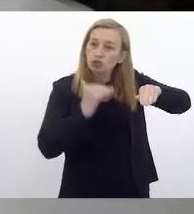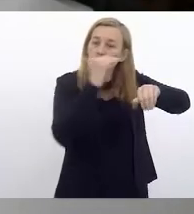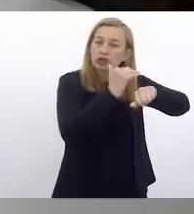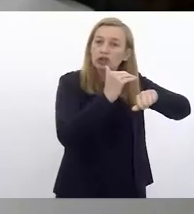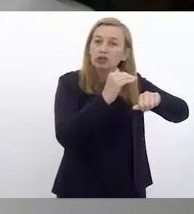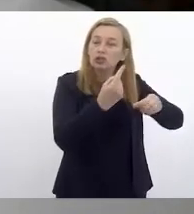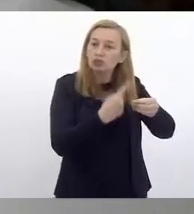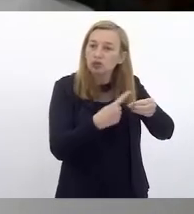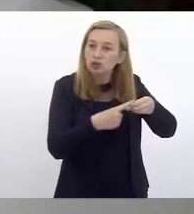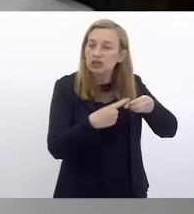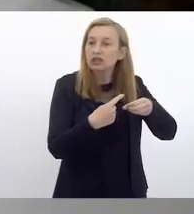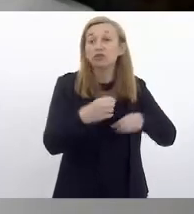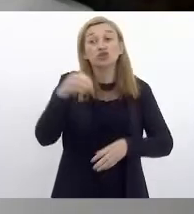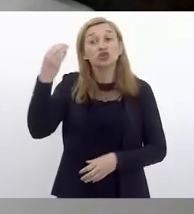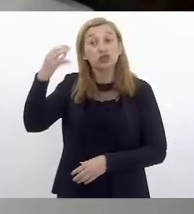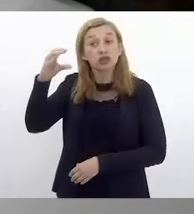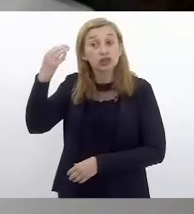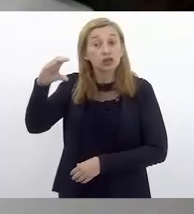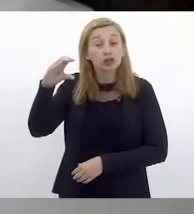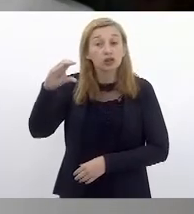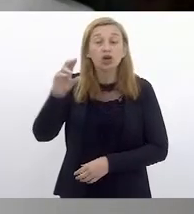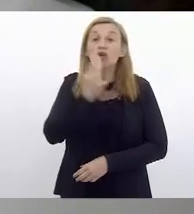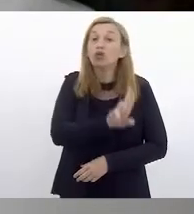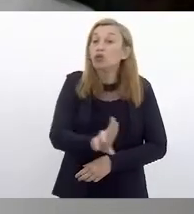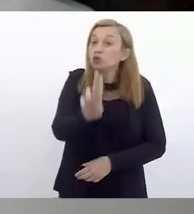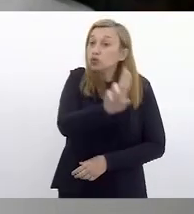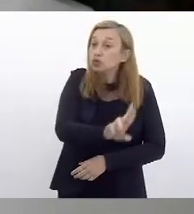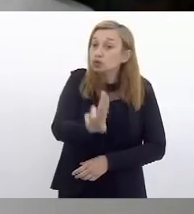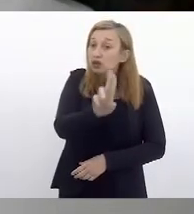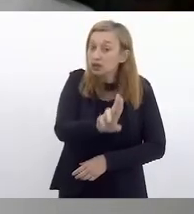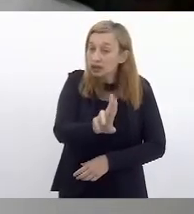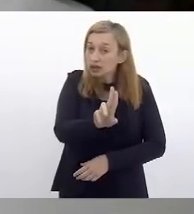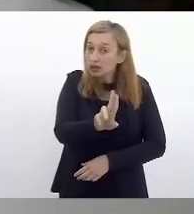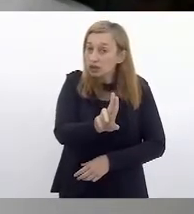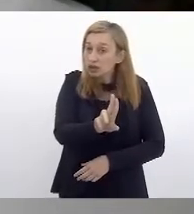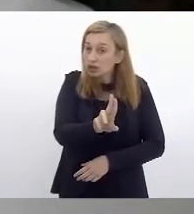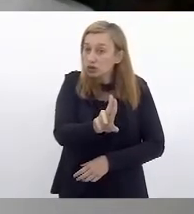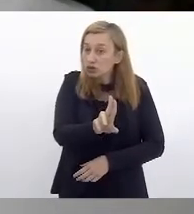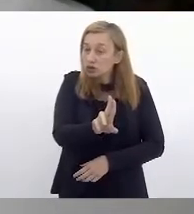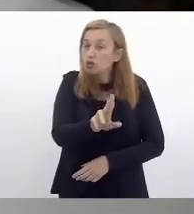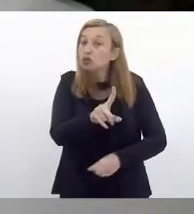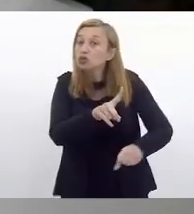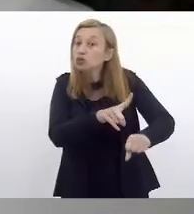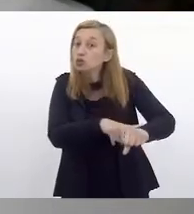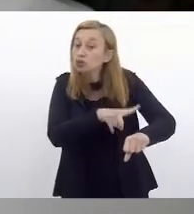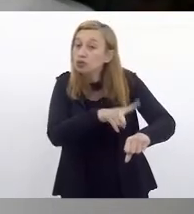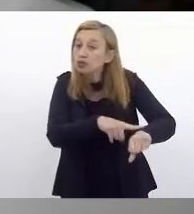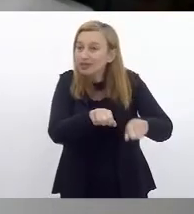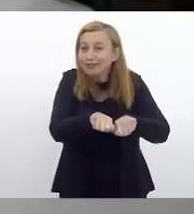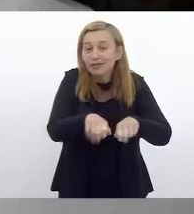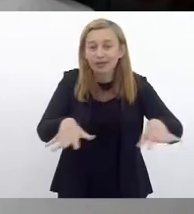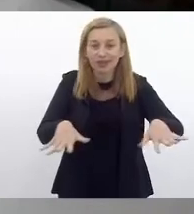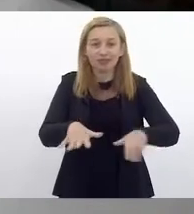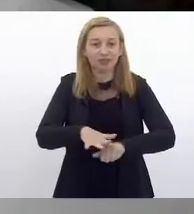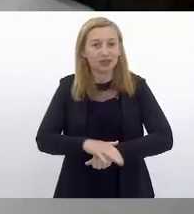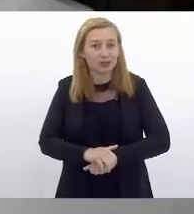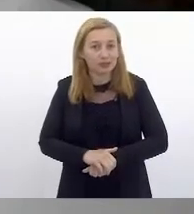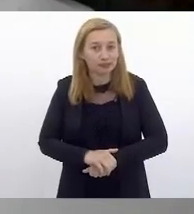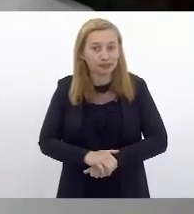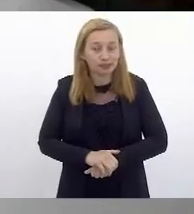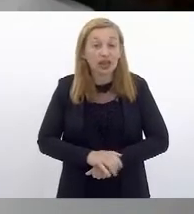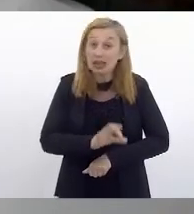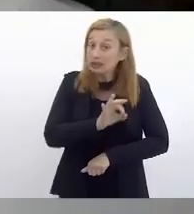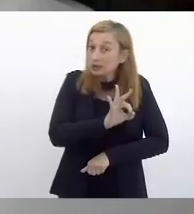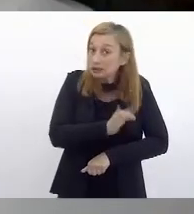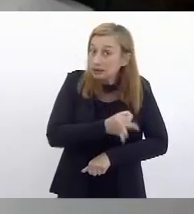Niterói, que foi utilizado, sobretudo, no momento da pandemia. É